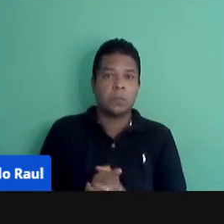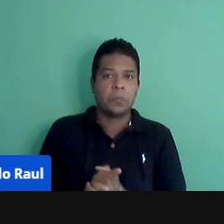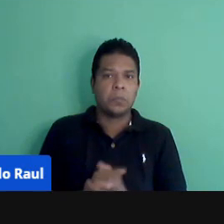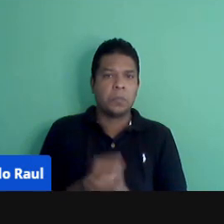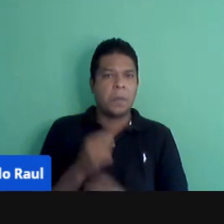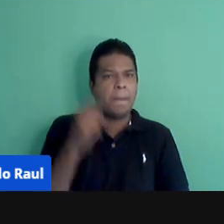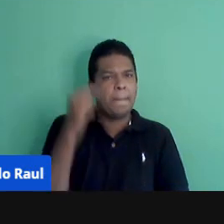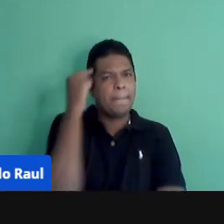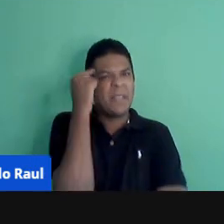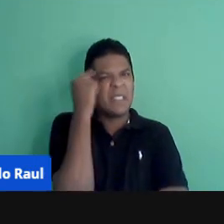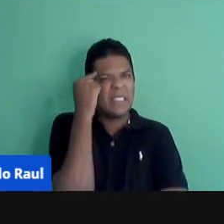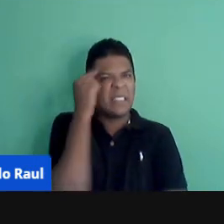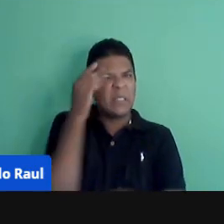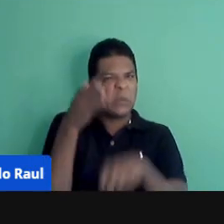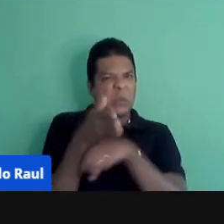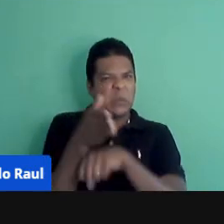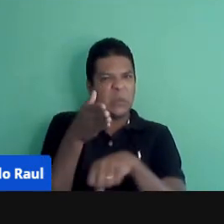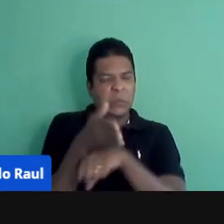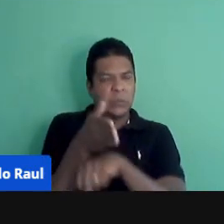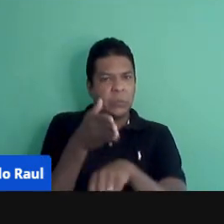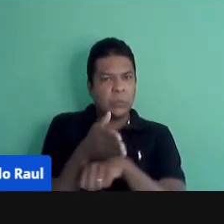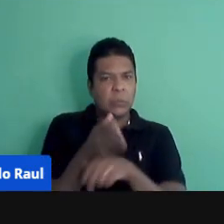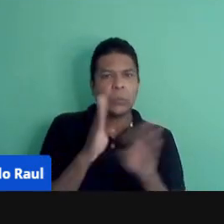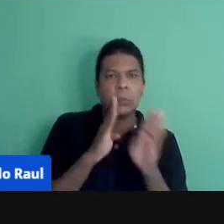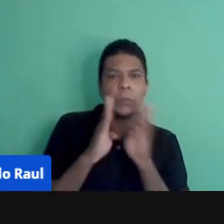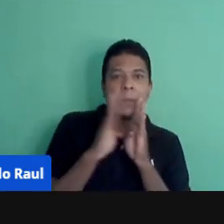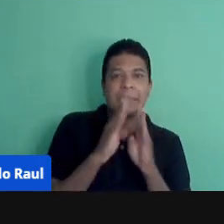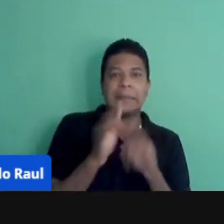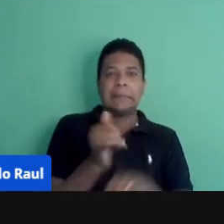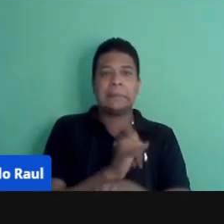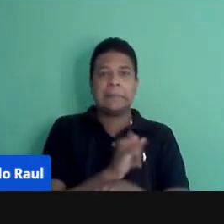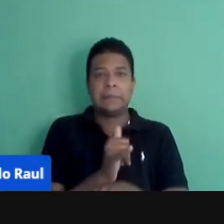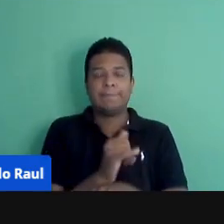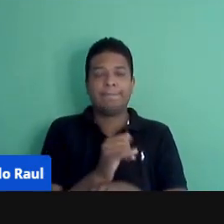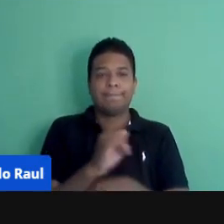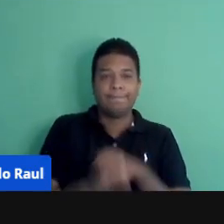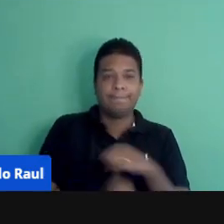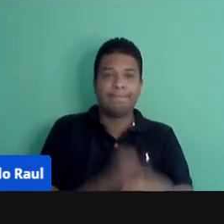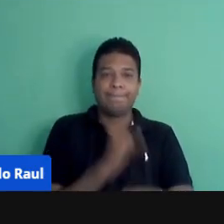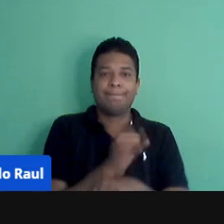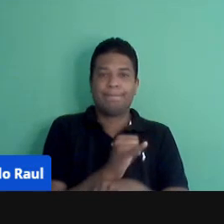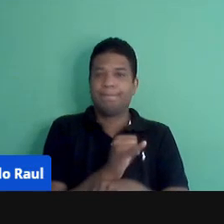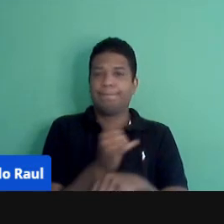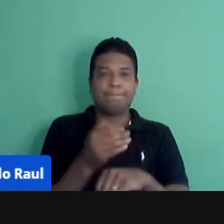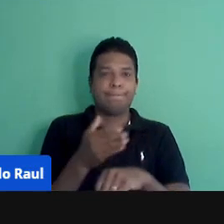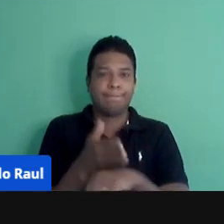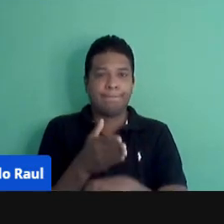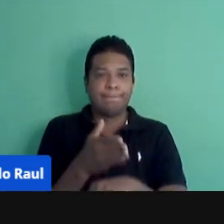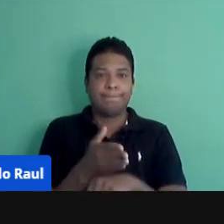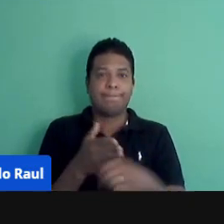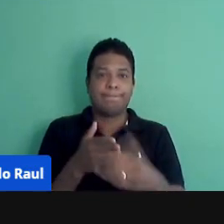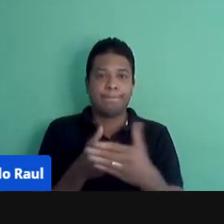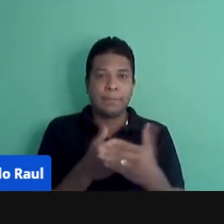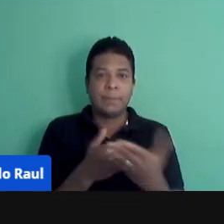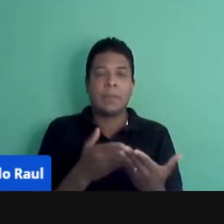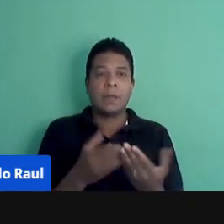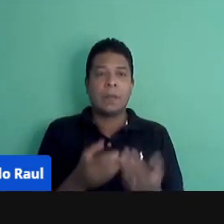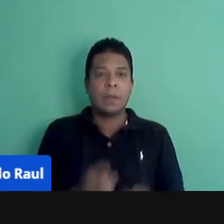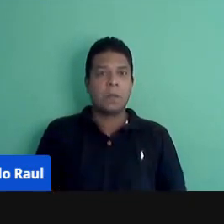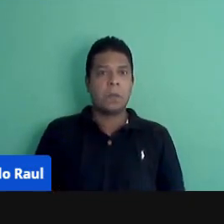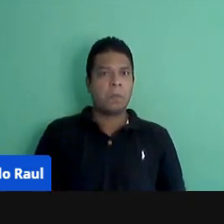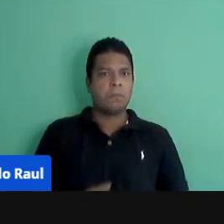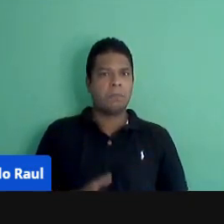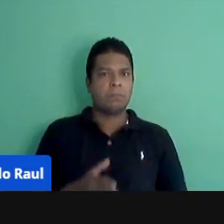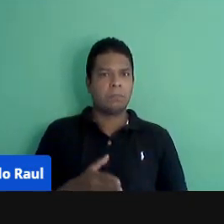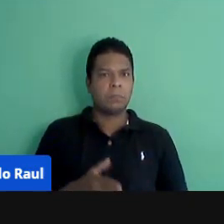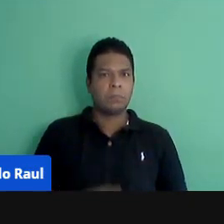acesso, né? Porque nós sabemos que a questão da internet não é algo que é acessível para todo mundo, mas eu fiquei impressionada com a quantidade de